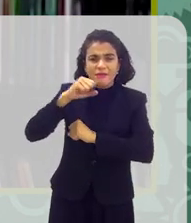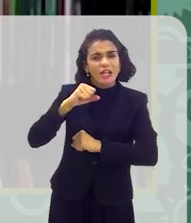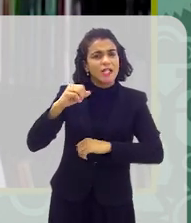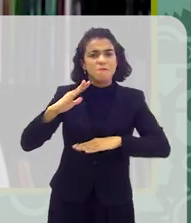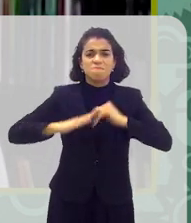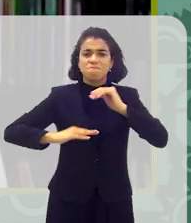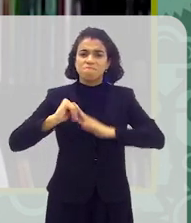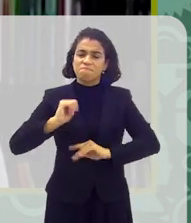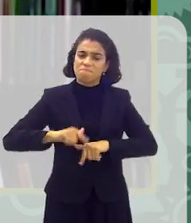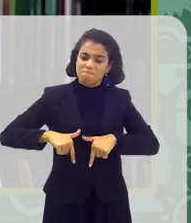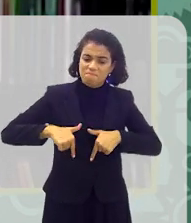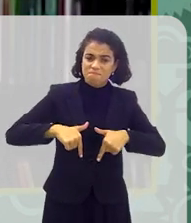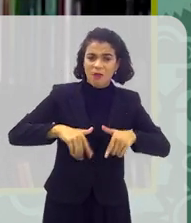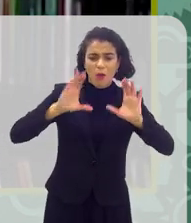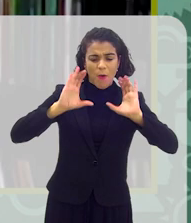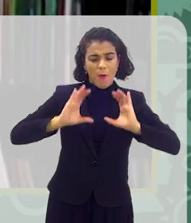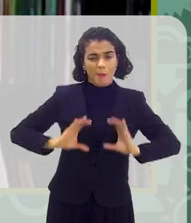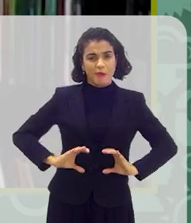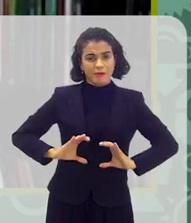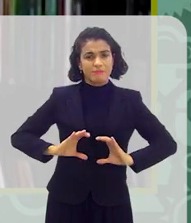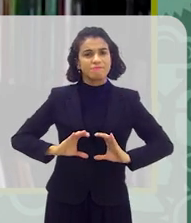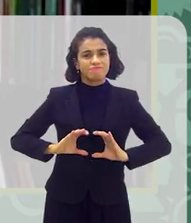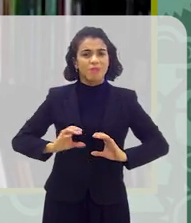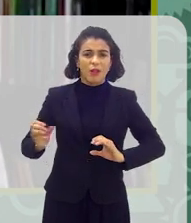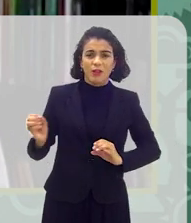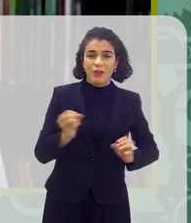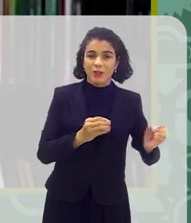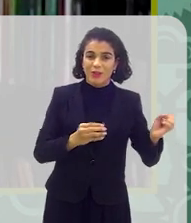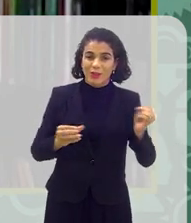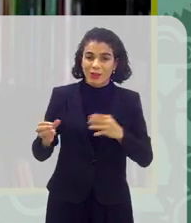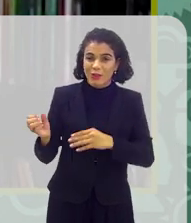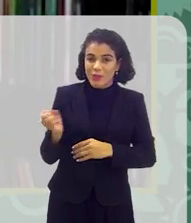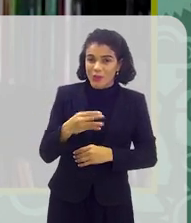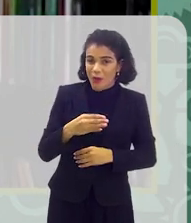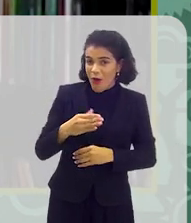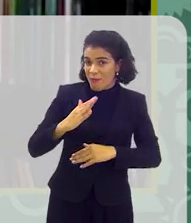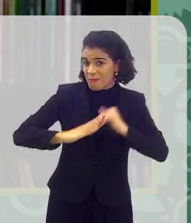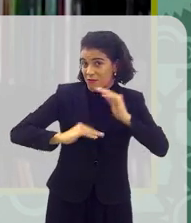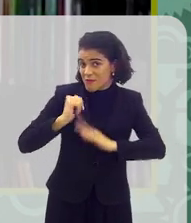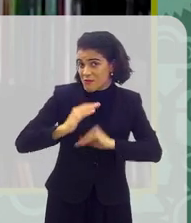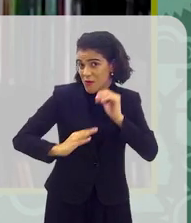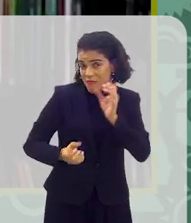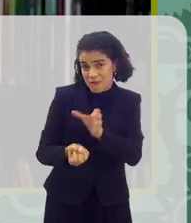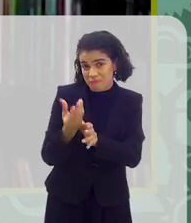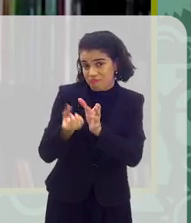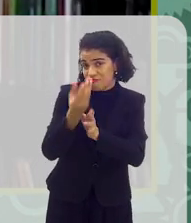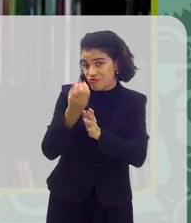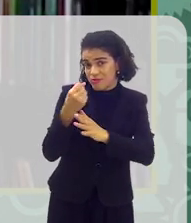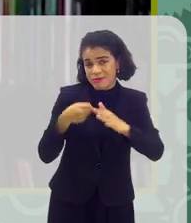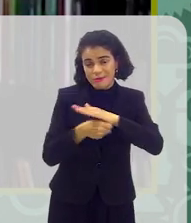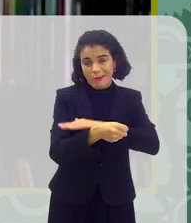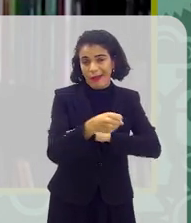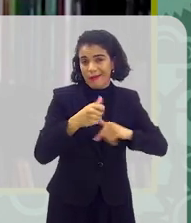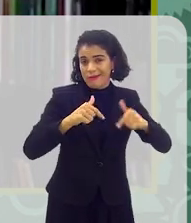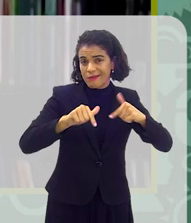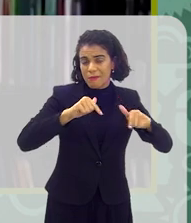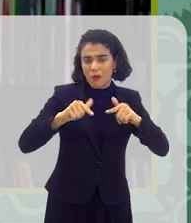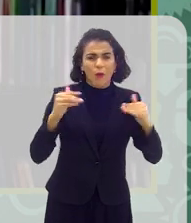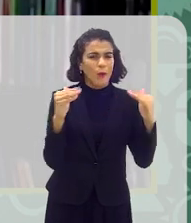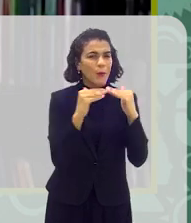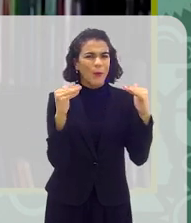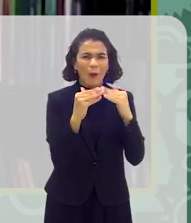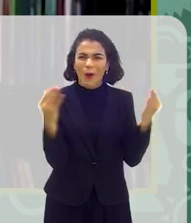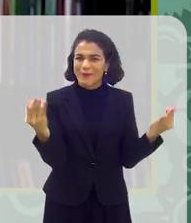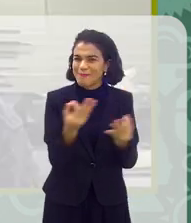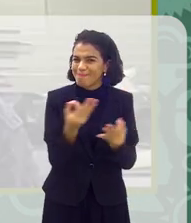preparado tecnicamente e comportamentalmente para as novas profissões que vão surgir no mercado. Eu